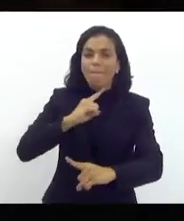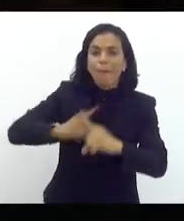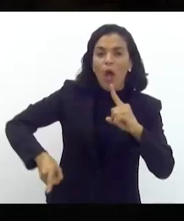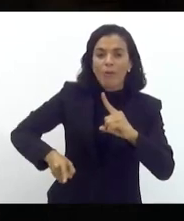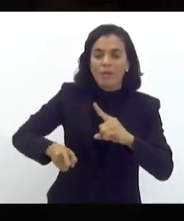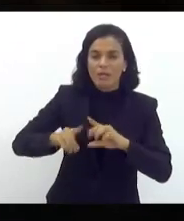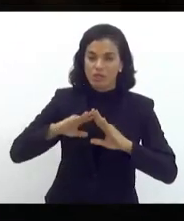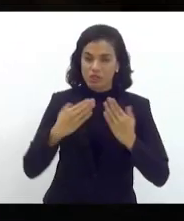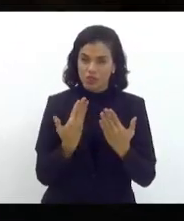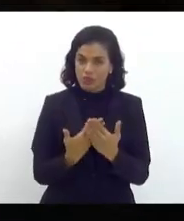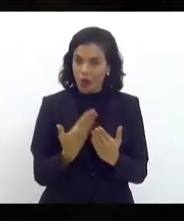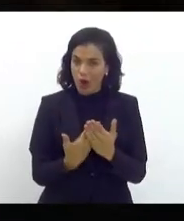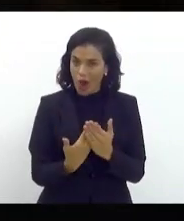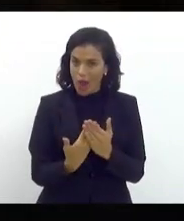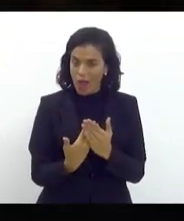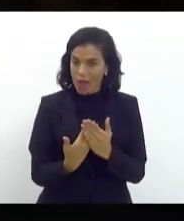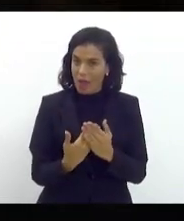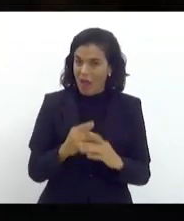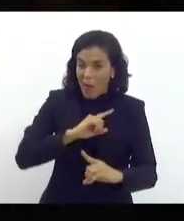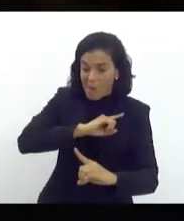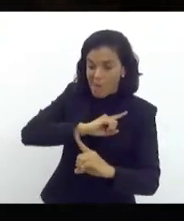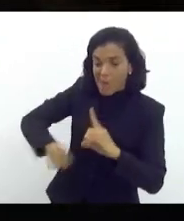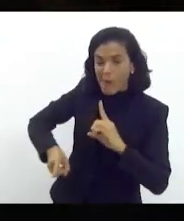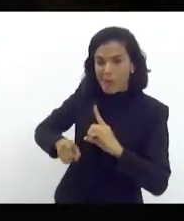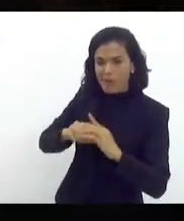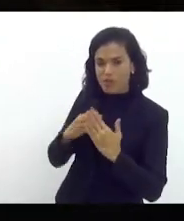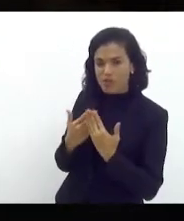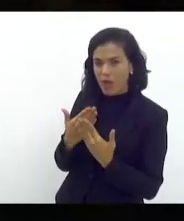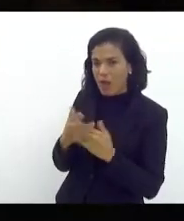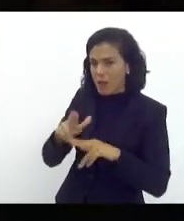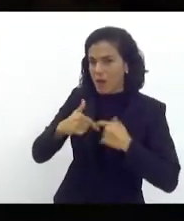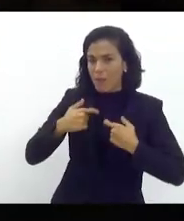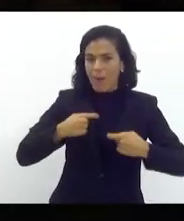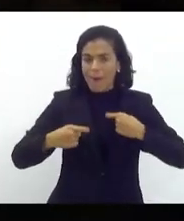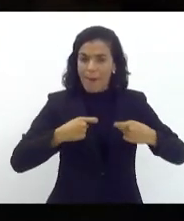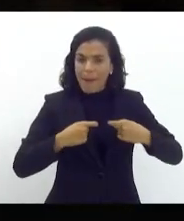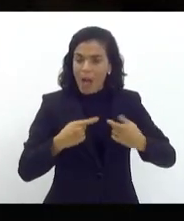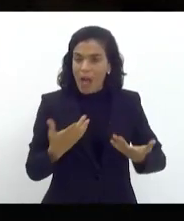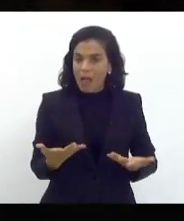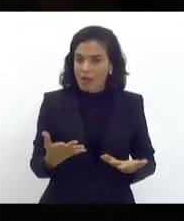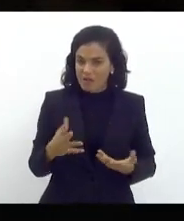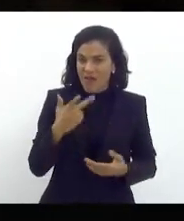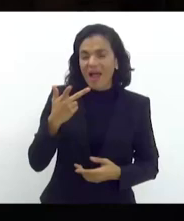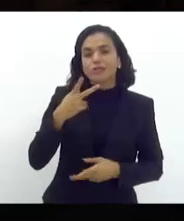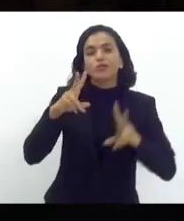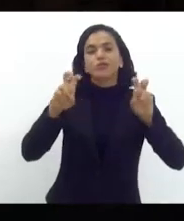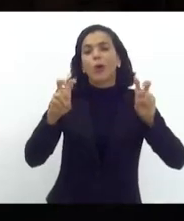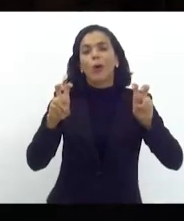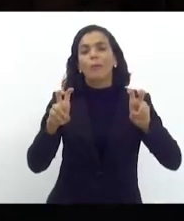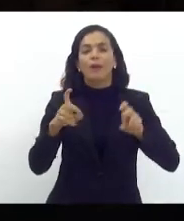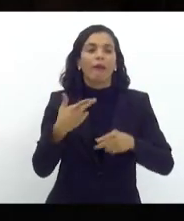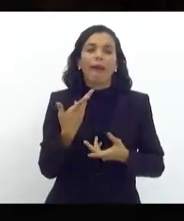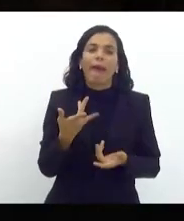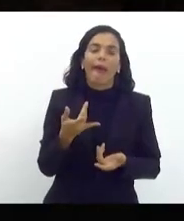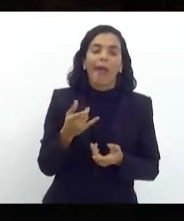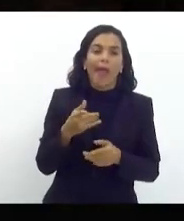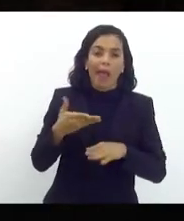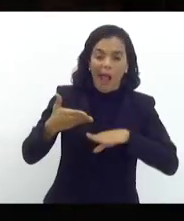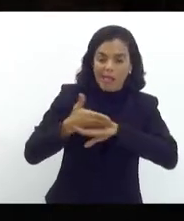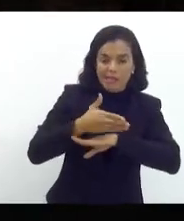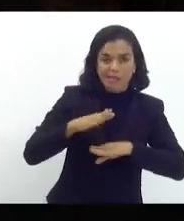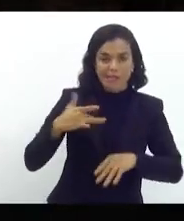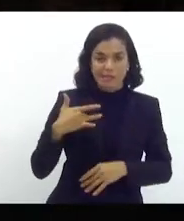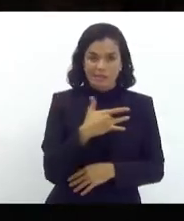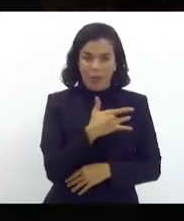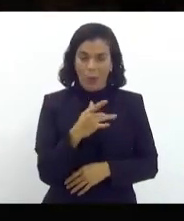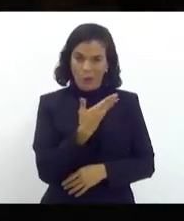O Abismo Educacional não vamos dizer aqui do Abismo em termos de acesso à saúde pública